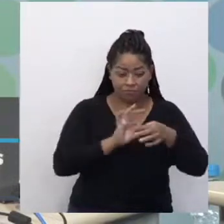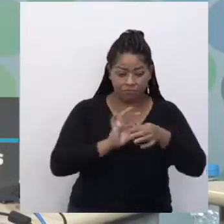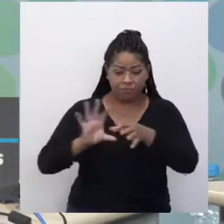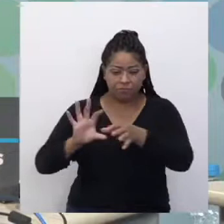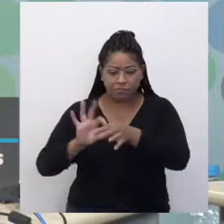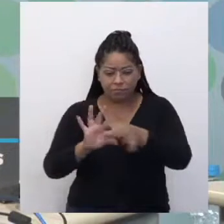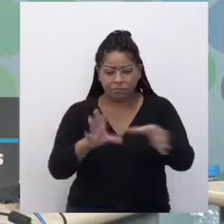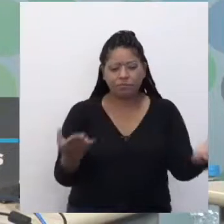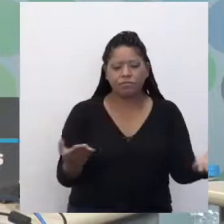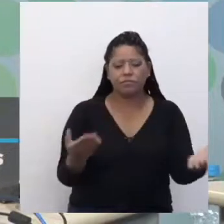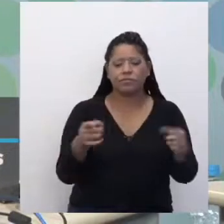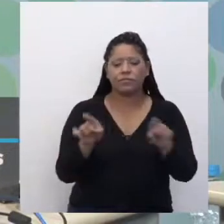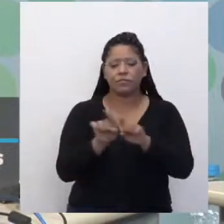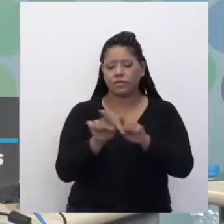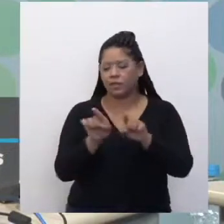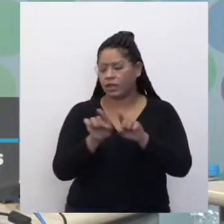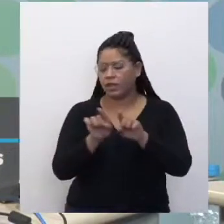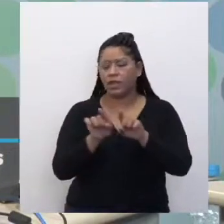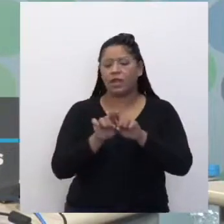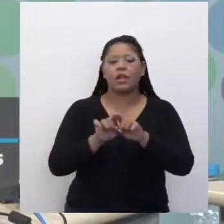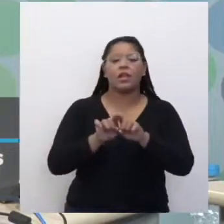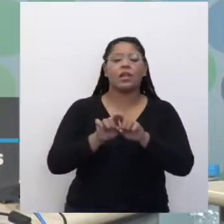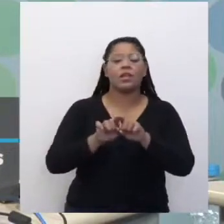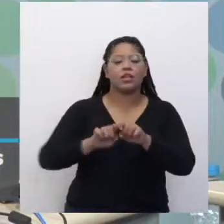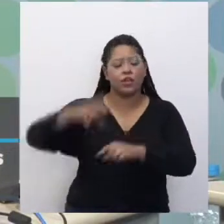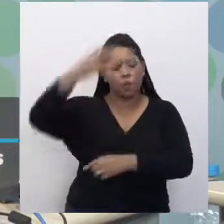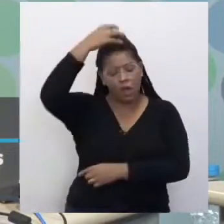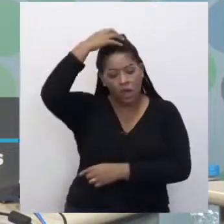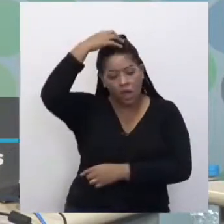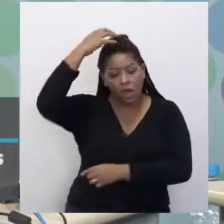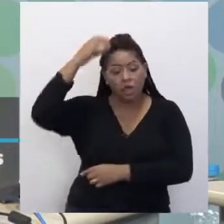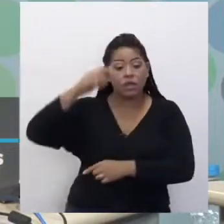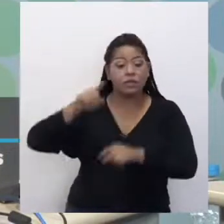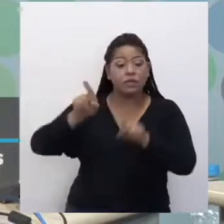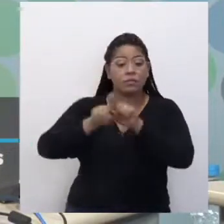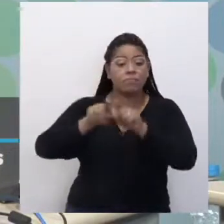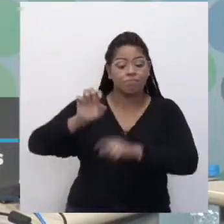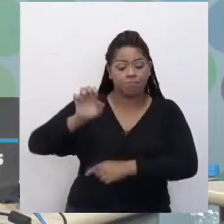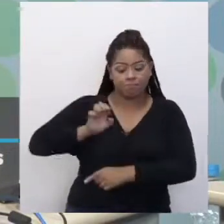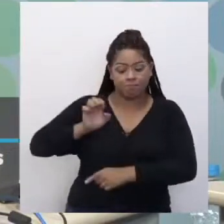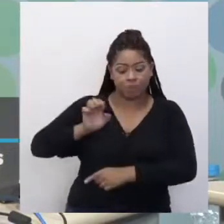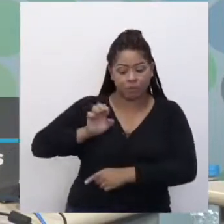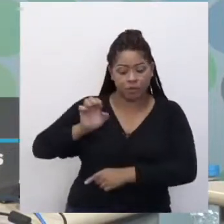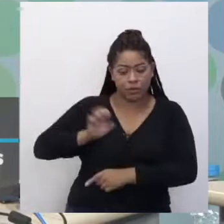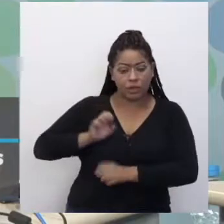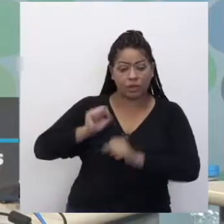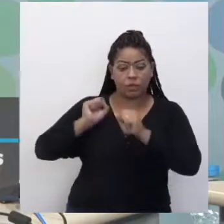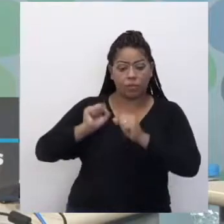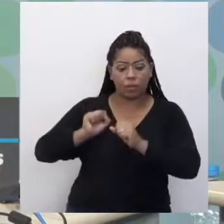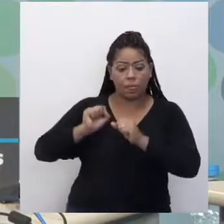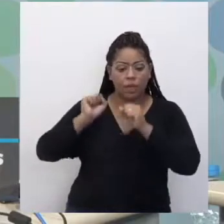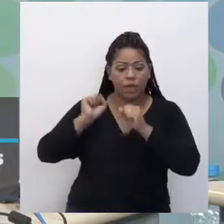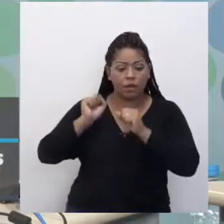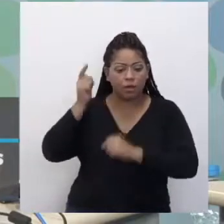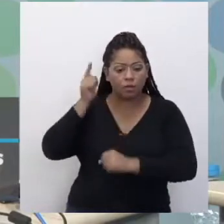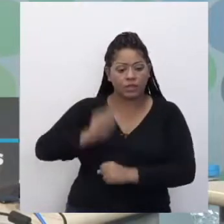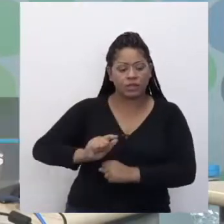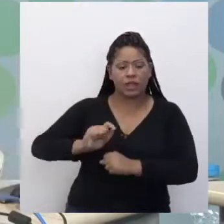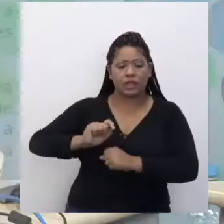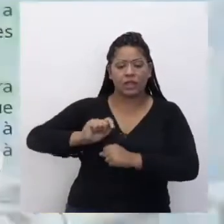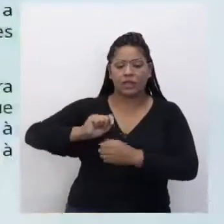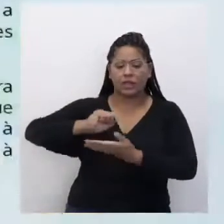as cidades que eles estavam formando em torno dos antigos feudos, e agora com essa leitura a gente vai retomar um pouquinho esse contexto. Vamos lá.